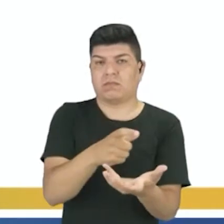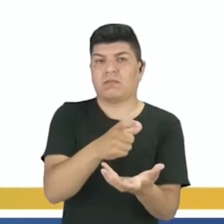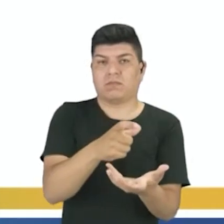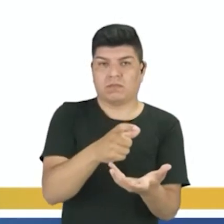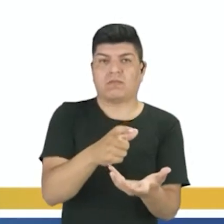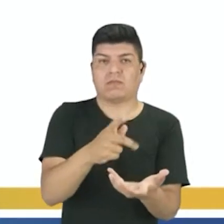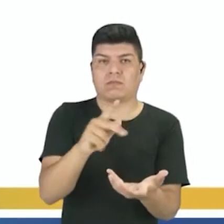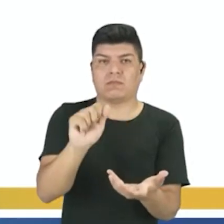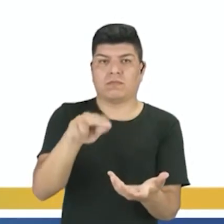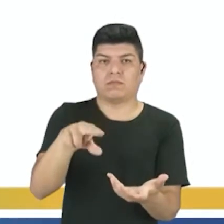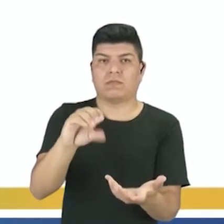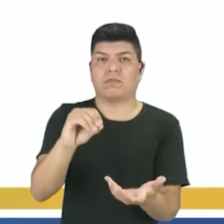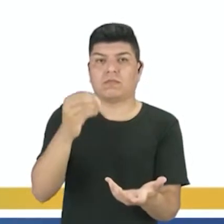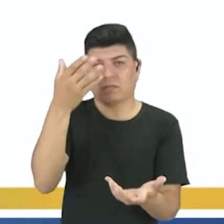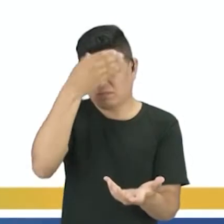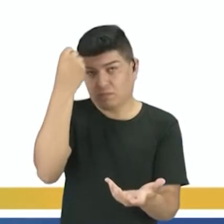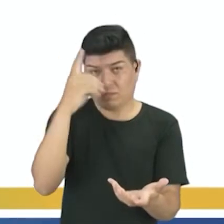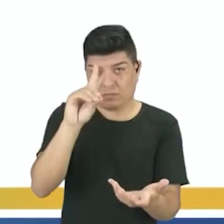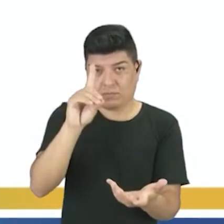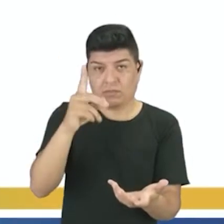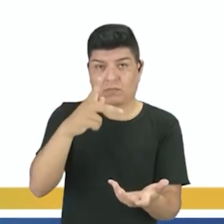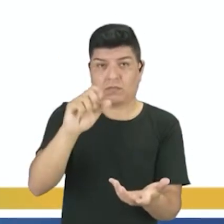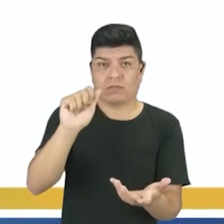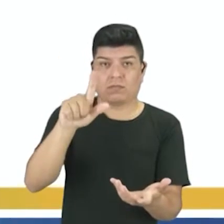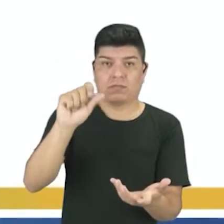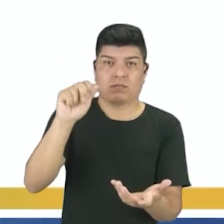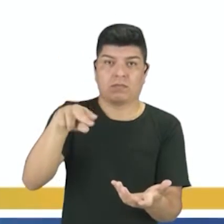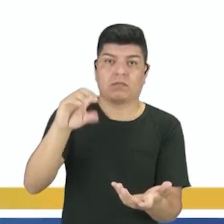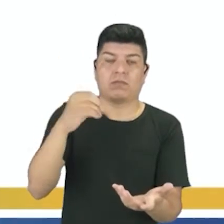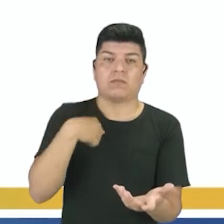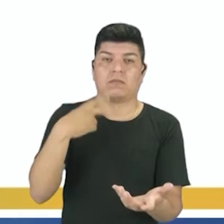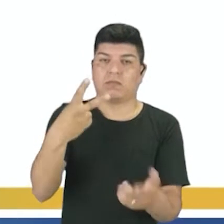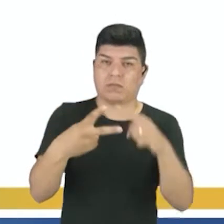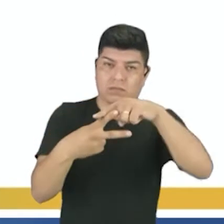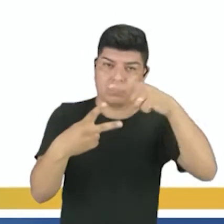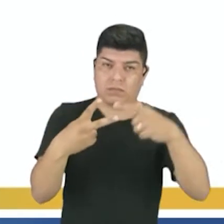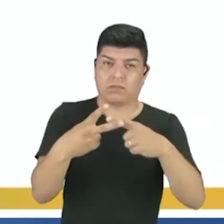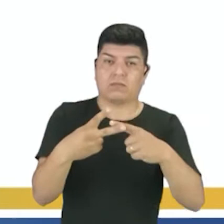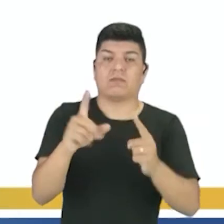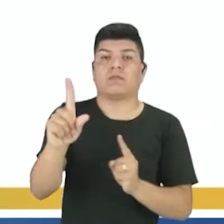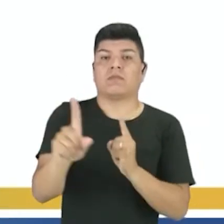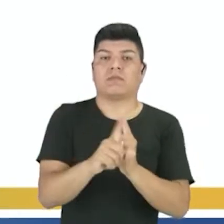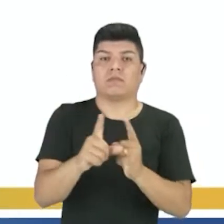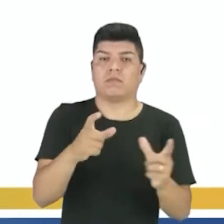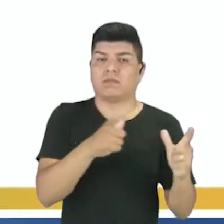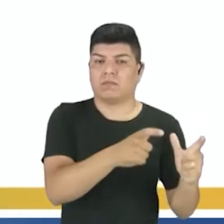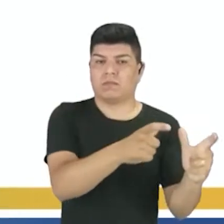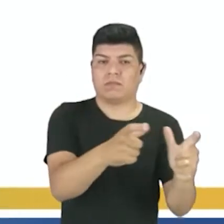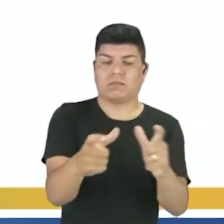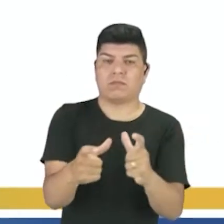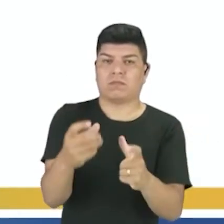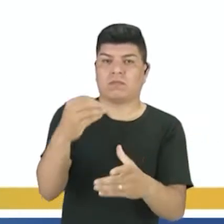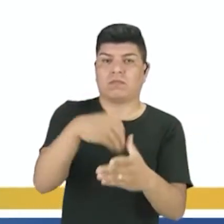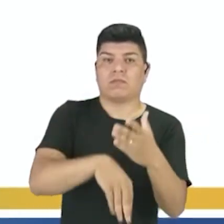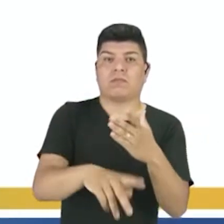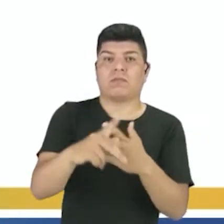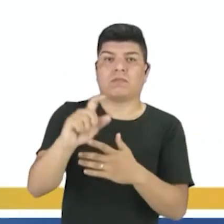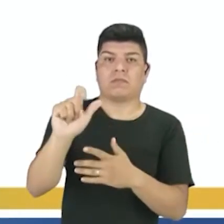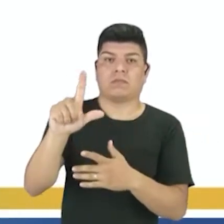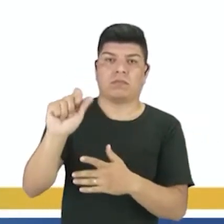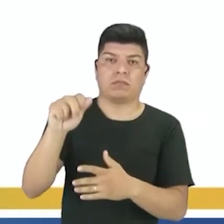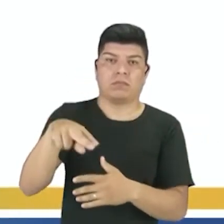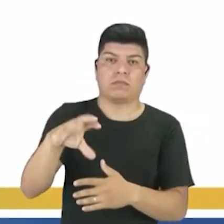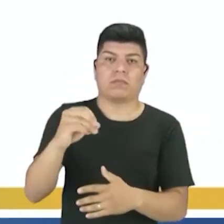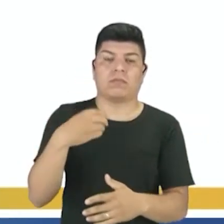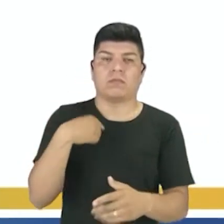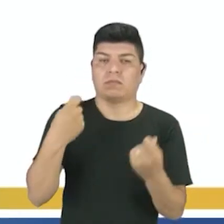plano. Não se esqueça que um plano ele tem duas dimensões. Então, para eu localizar qualquer ponto dentro de um plano, basta